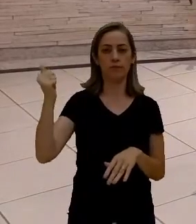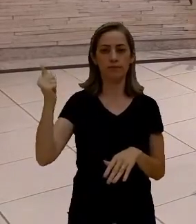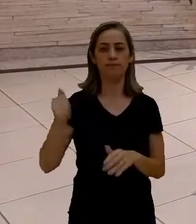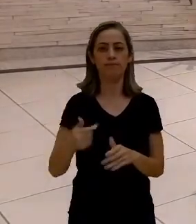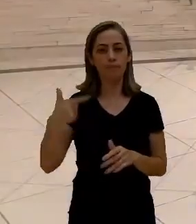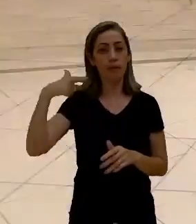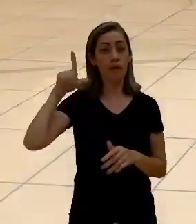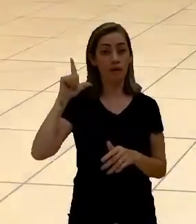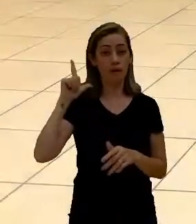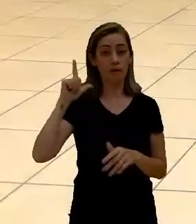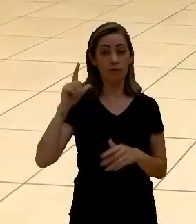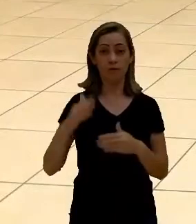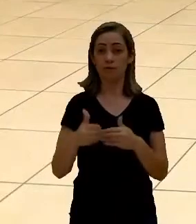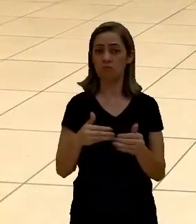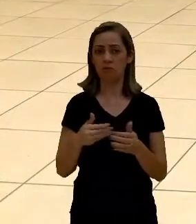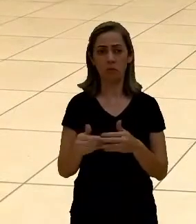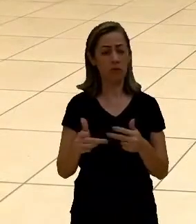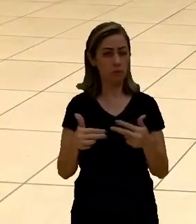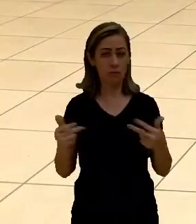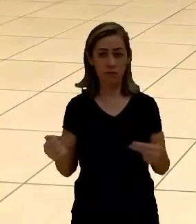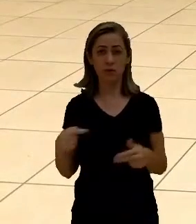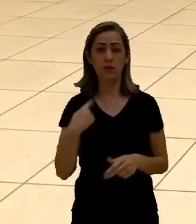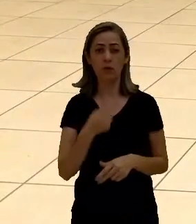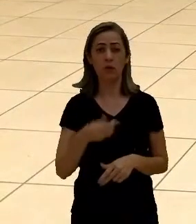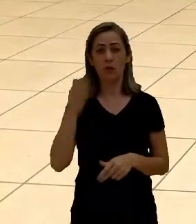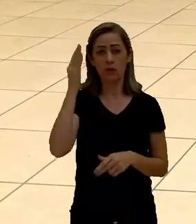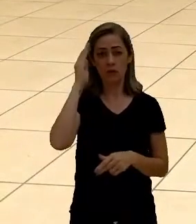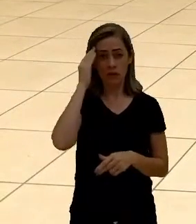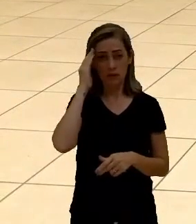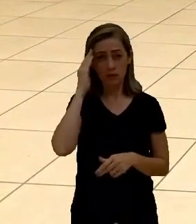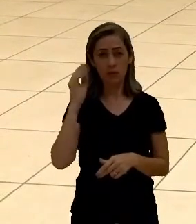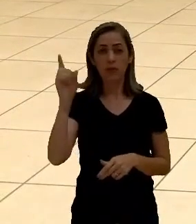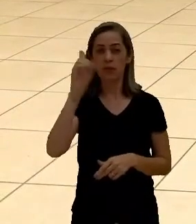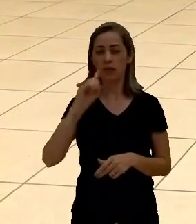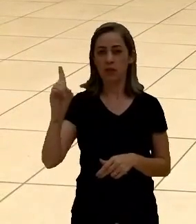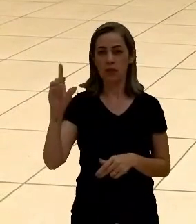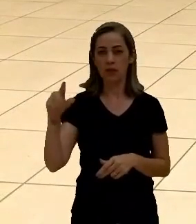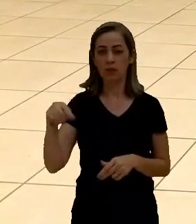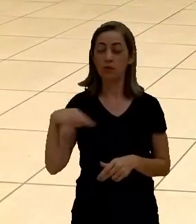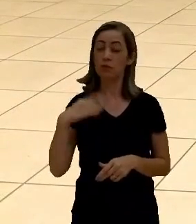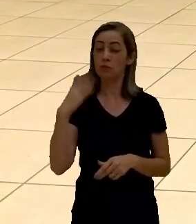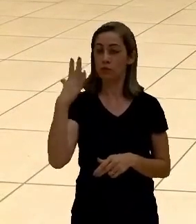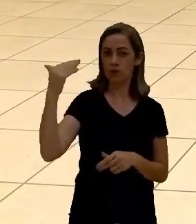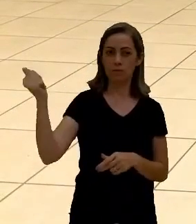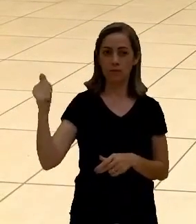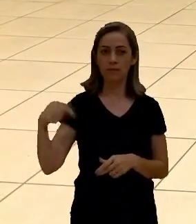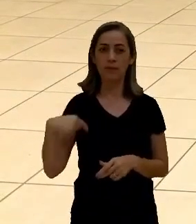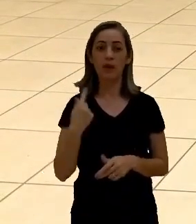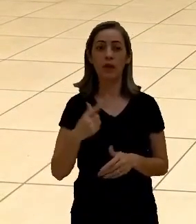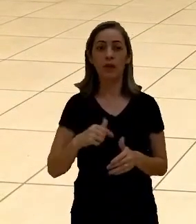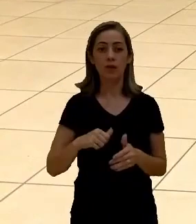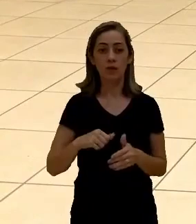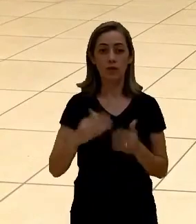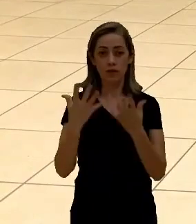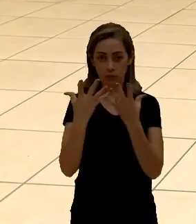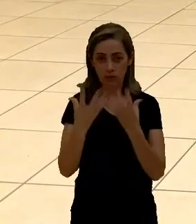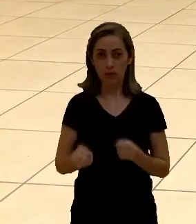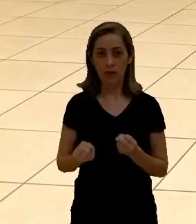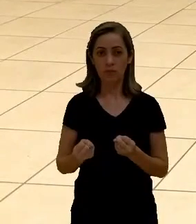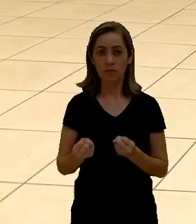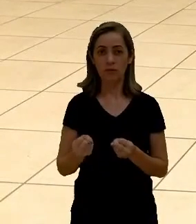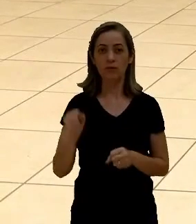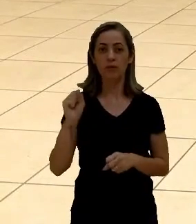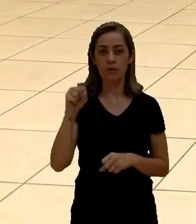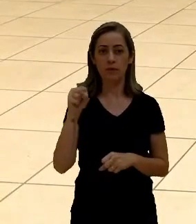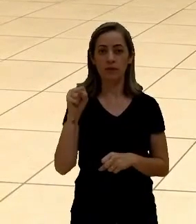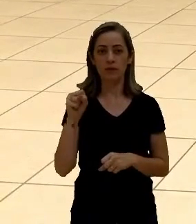tudo eh entendemos que Deus nos chama nós acolhemos a Este chamado E aí a